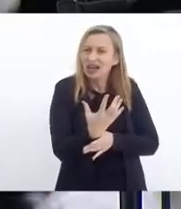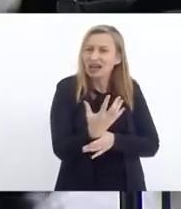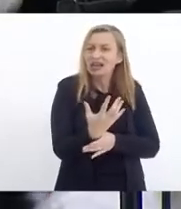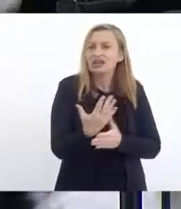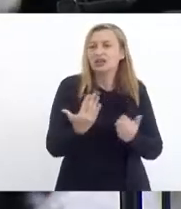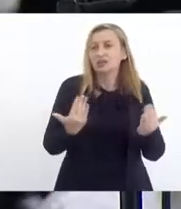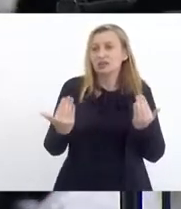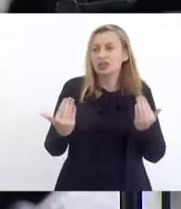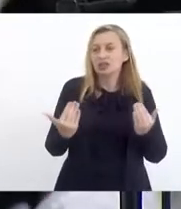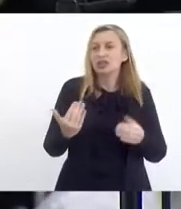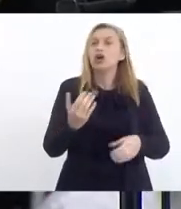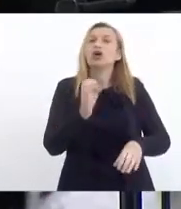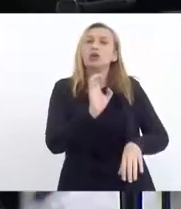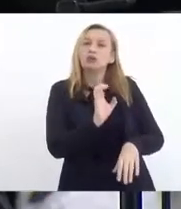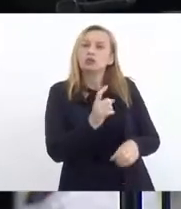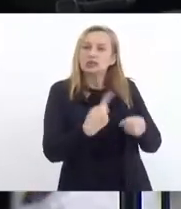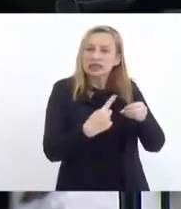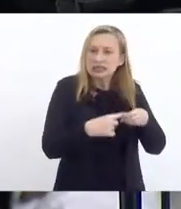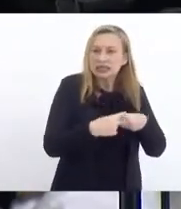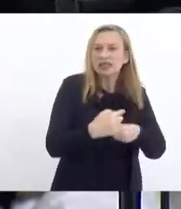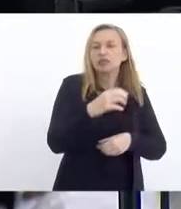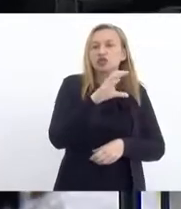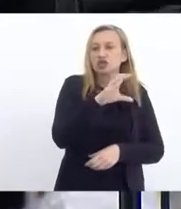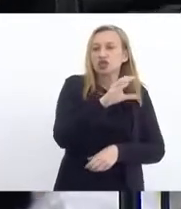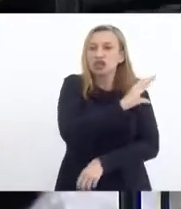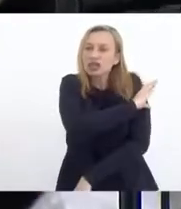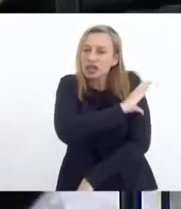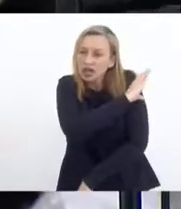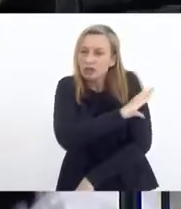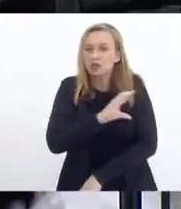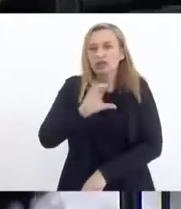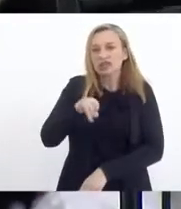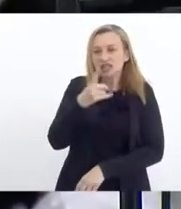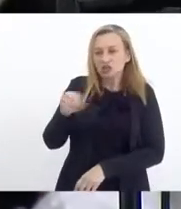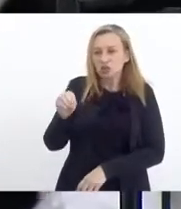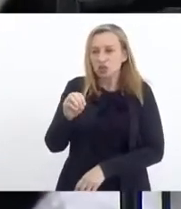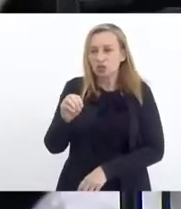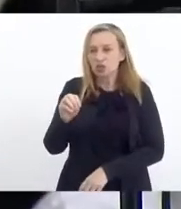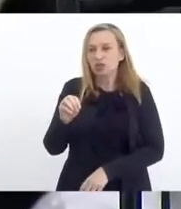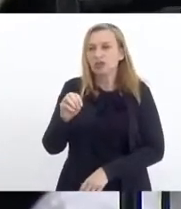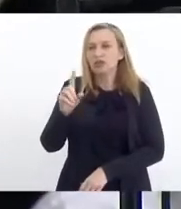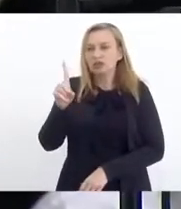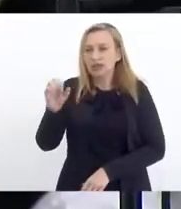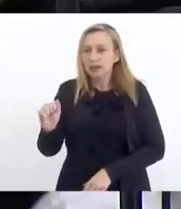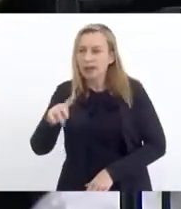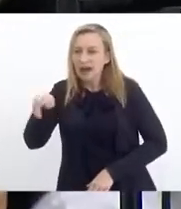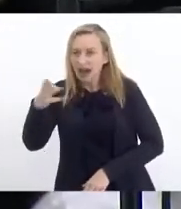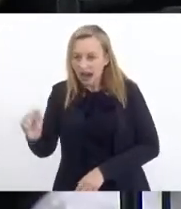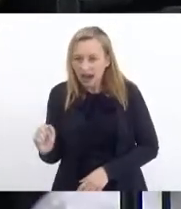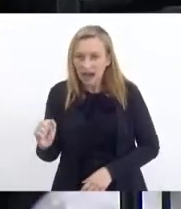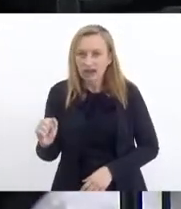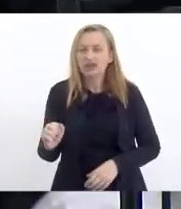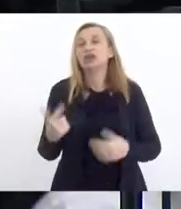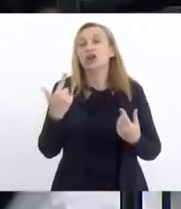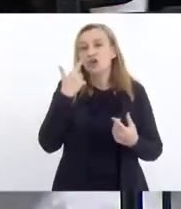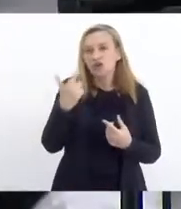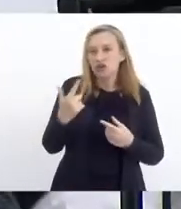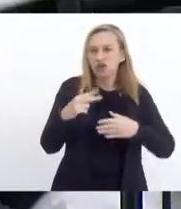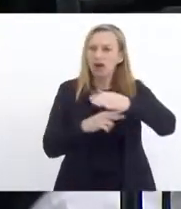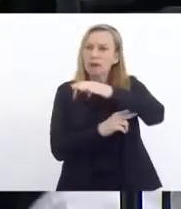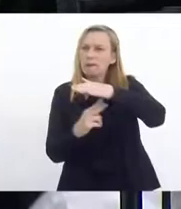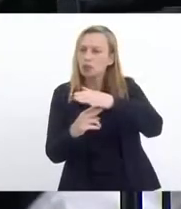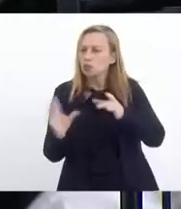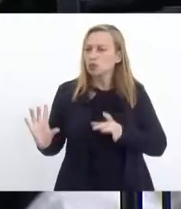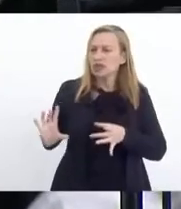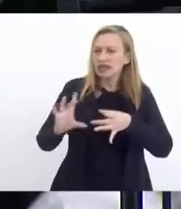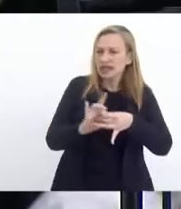de Campos, São João da Barra, São Francisco. Eu visualizo muito naquela área onde vai ter a ponte da integração. Eu acho que seria